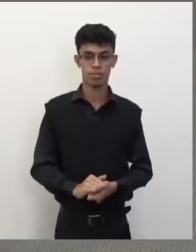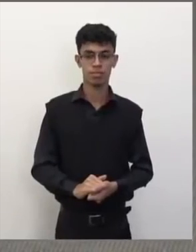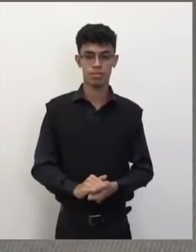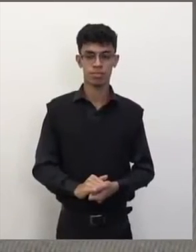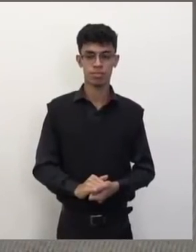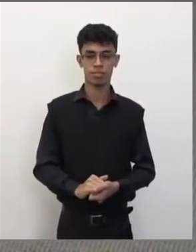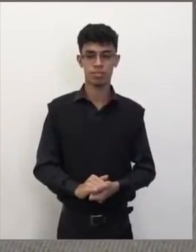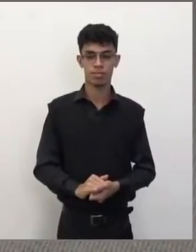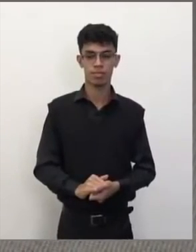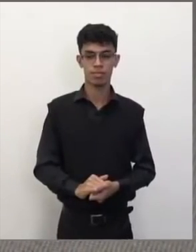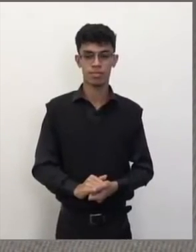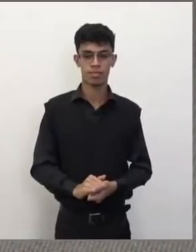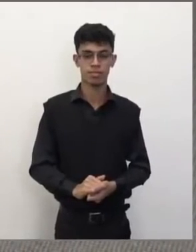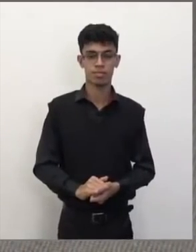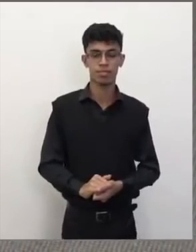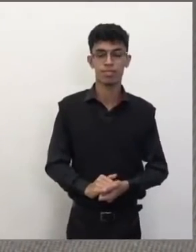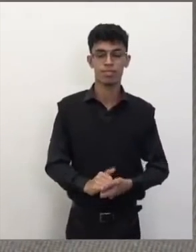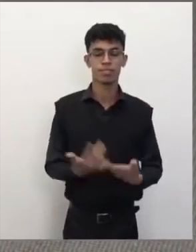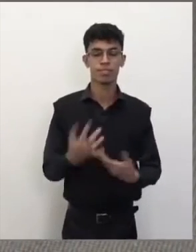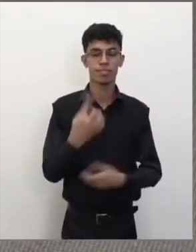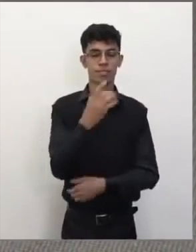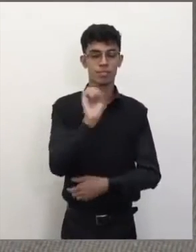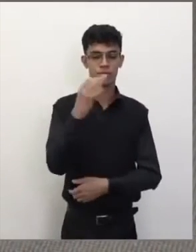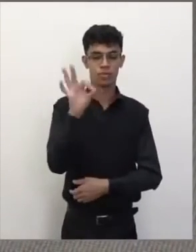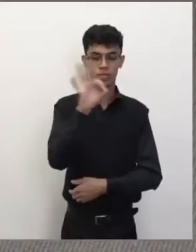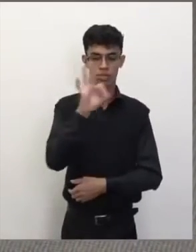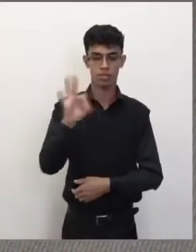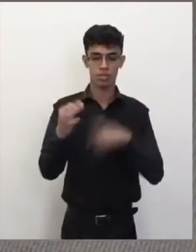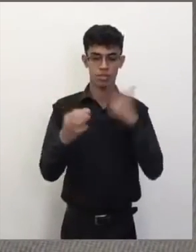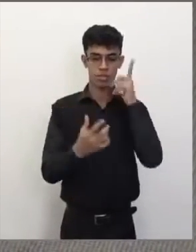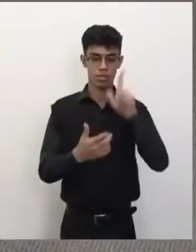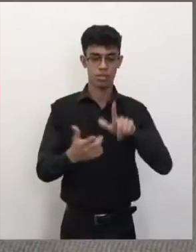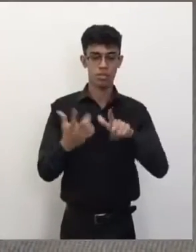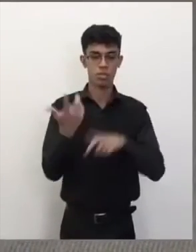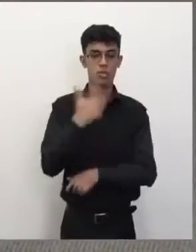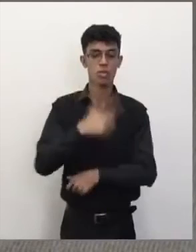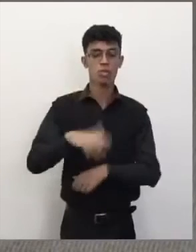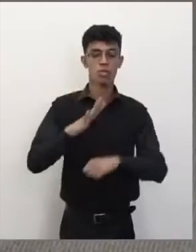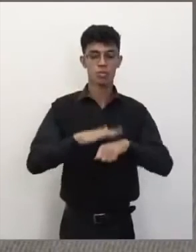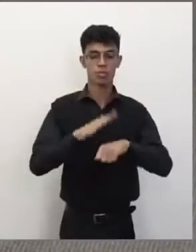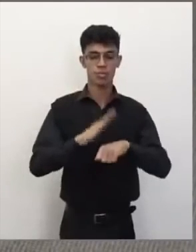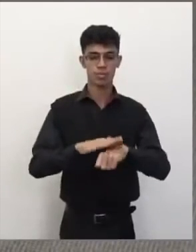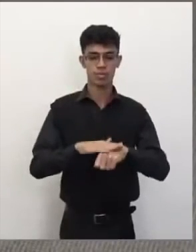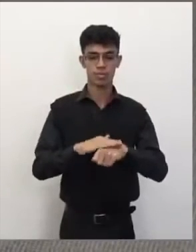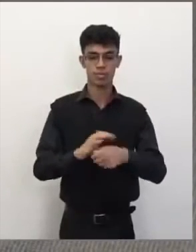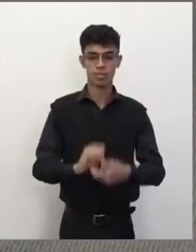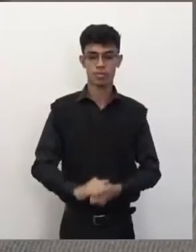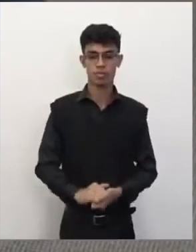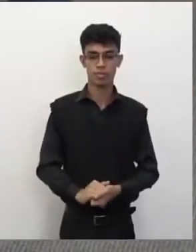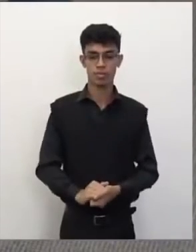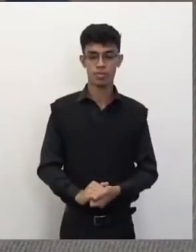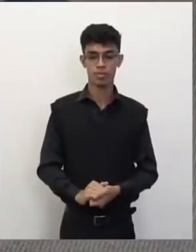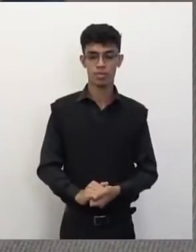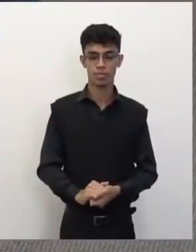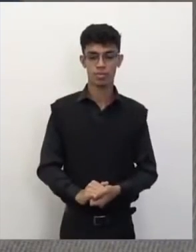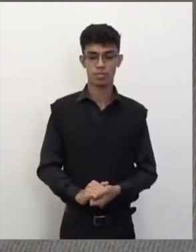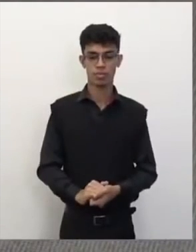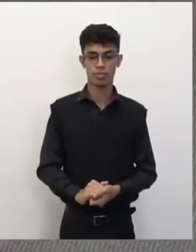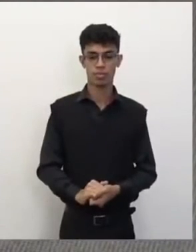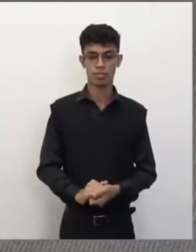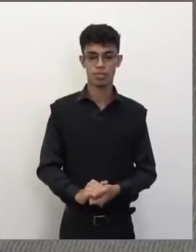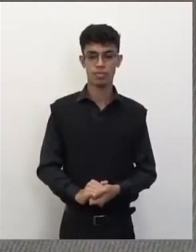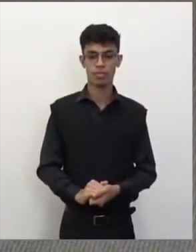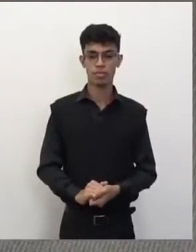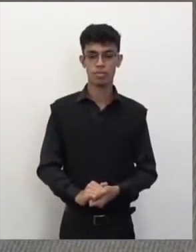conseguir, não. Porque 180 eu não consigo fazer direito. Vou tentar fazer de uma vez só. Aí não foi. Não foi.